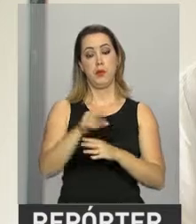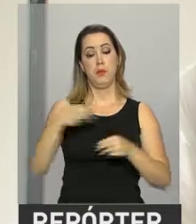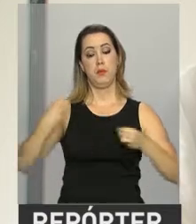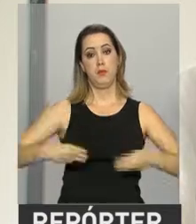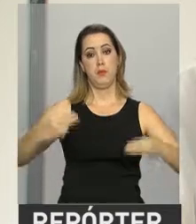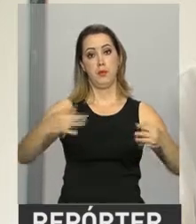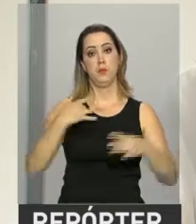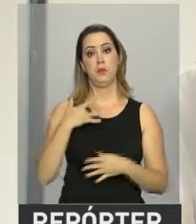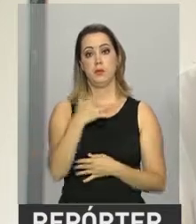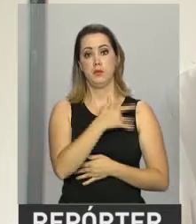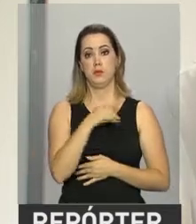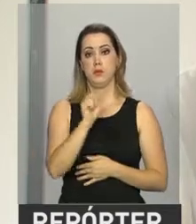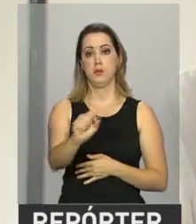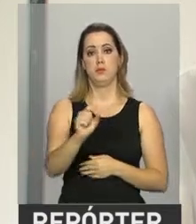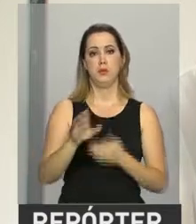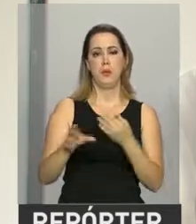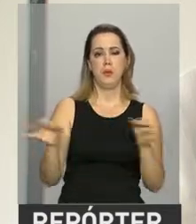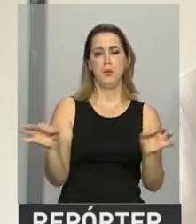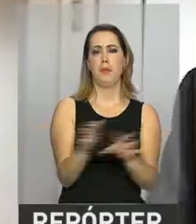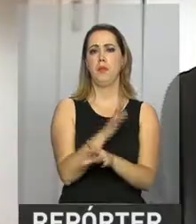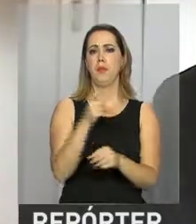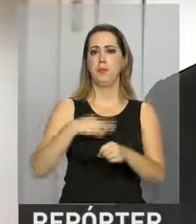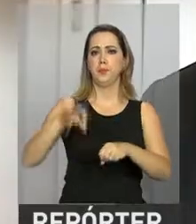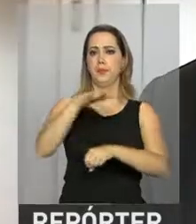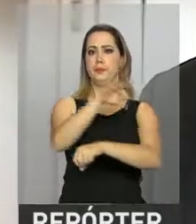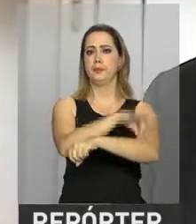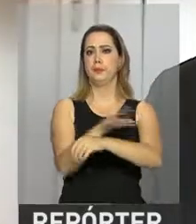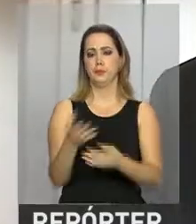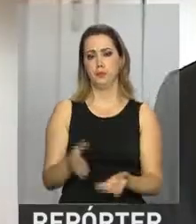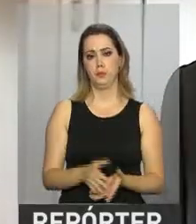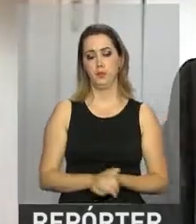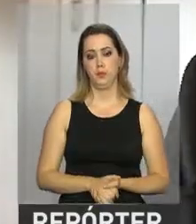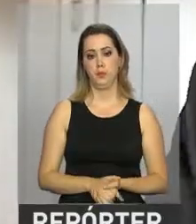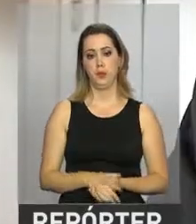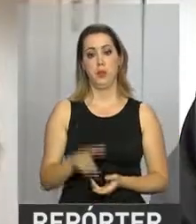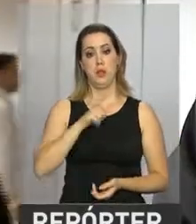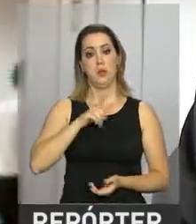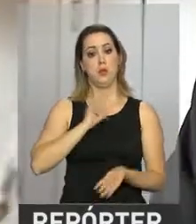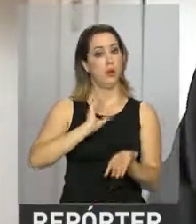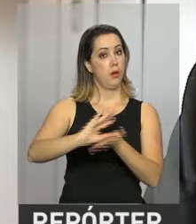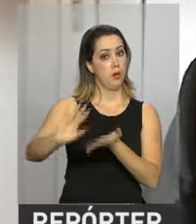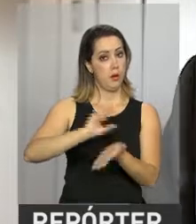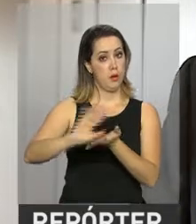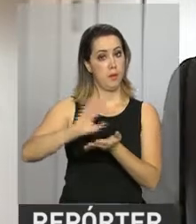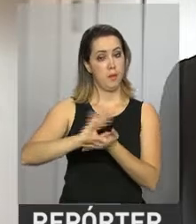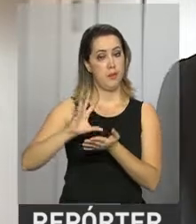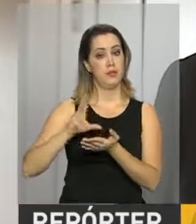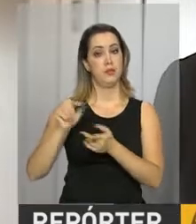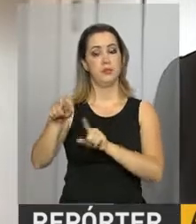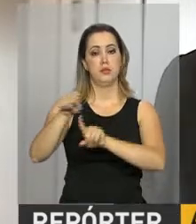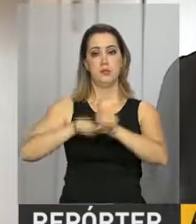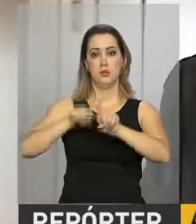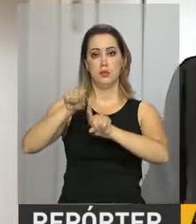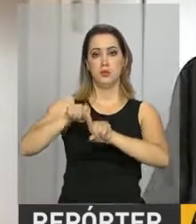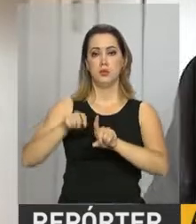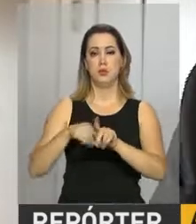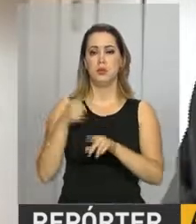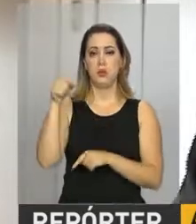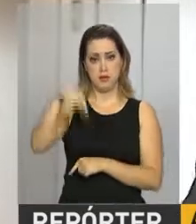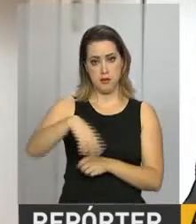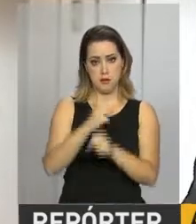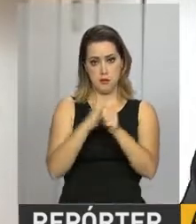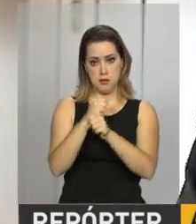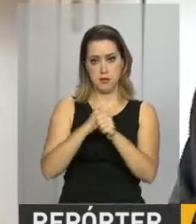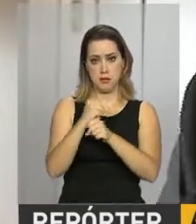estados e municípios nas ações de combate ao mosquito. Além dos repasses mensais, você tem ideia, nós gastamos em 2016,